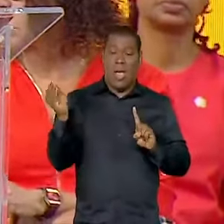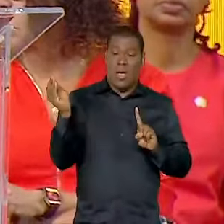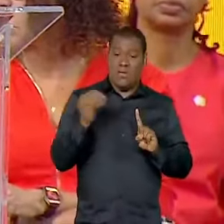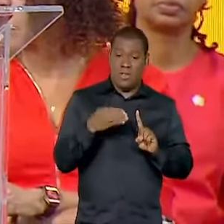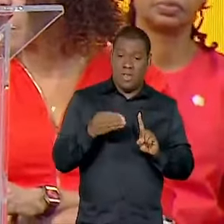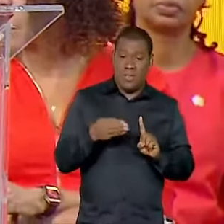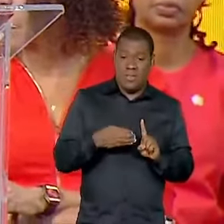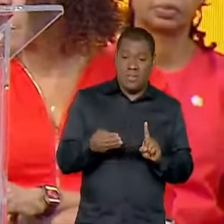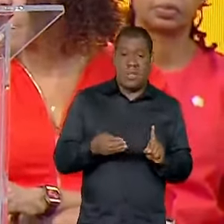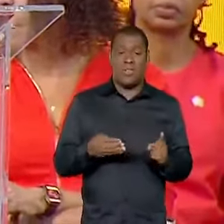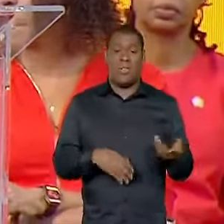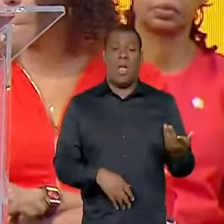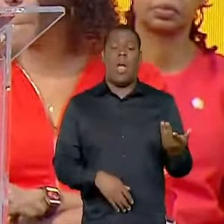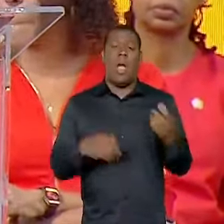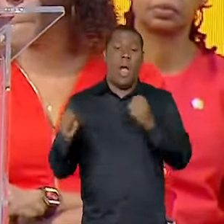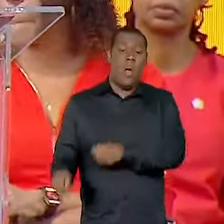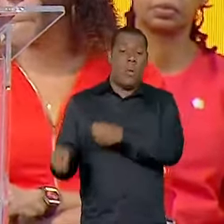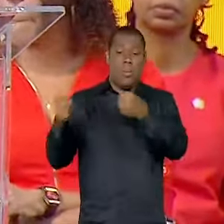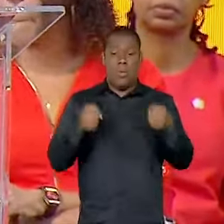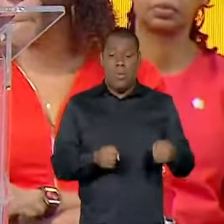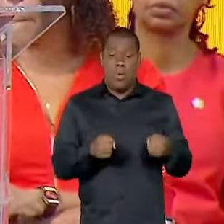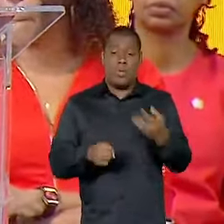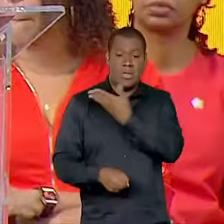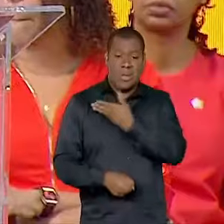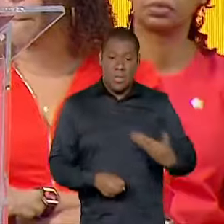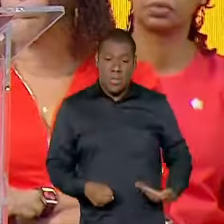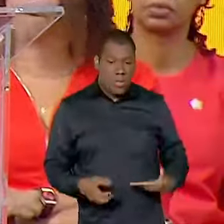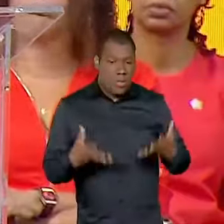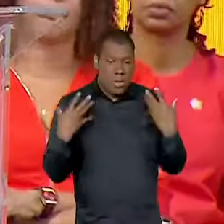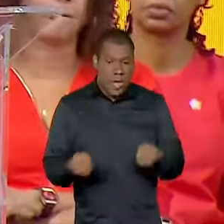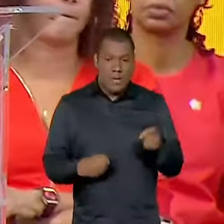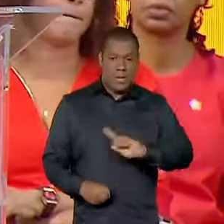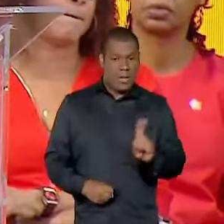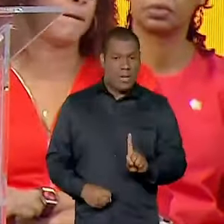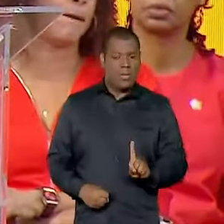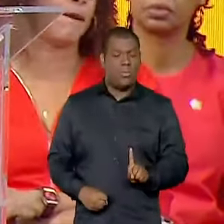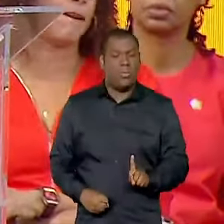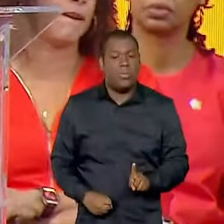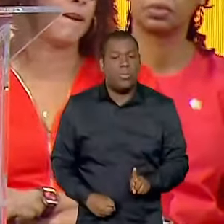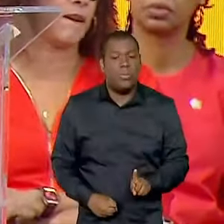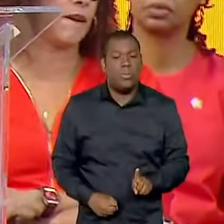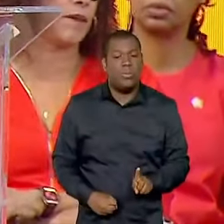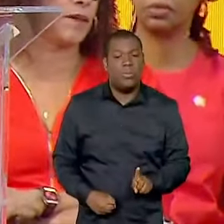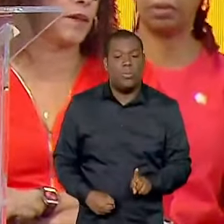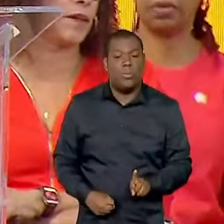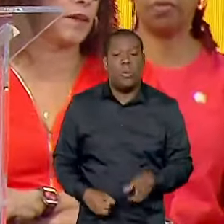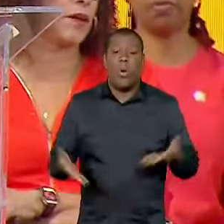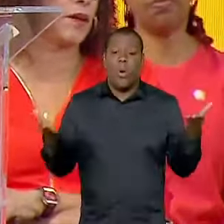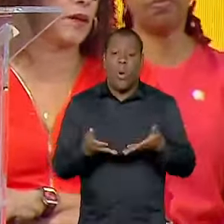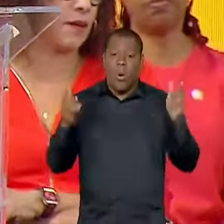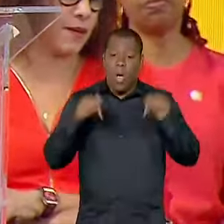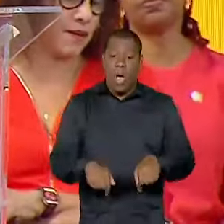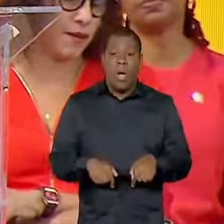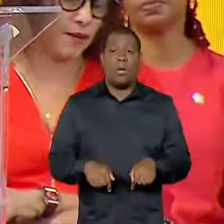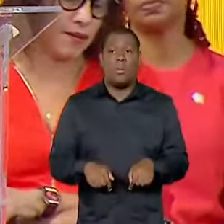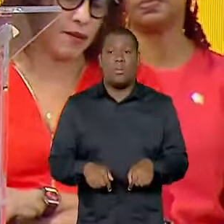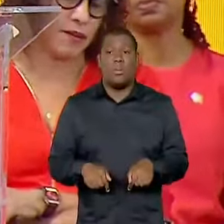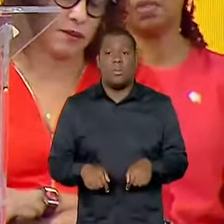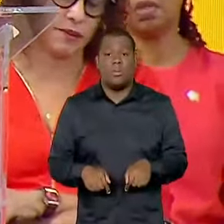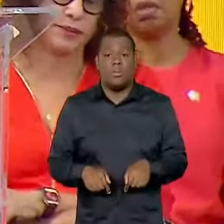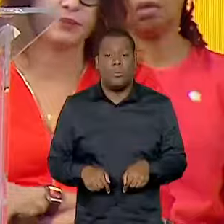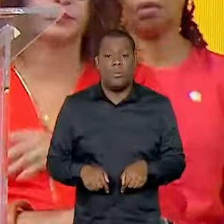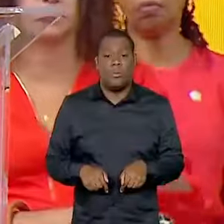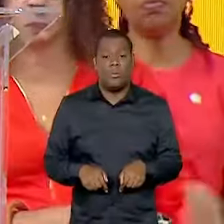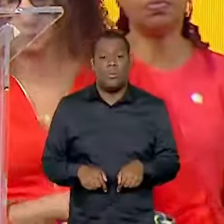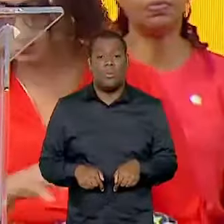e sociedade, não podemos aceitar. Enquanto estamos aqui reunidos,